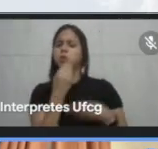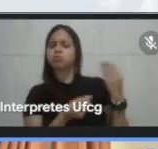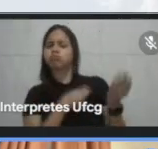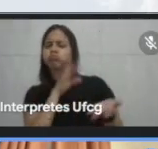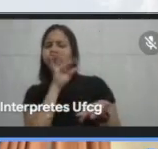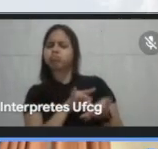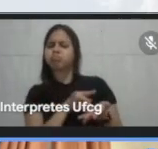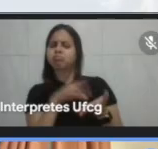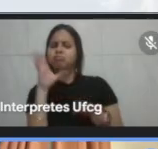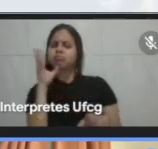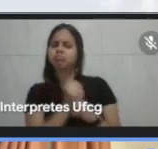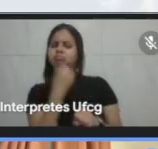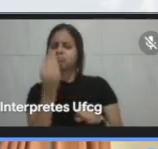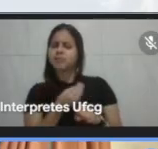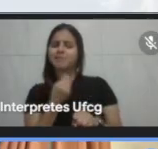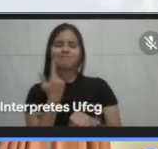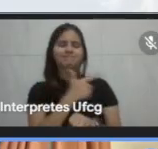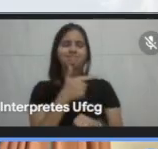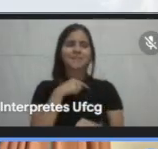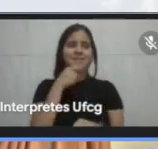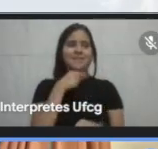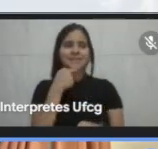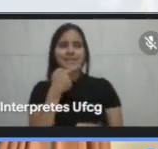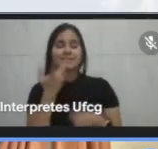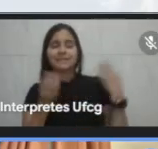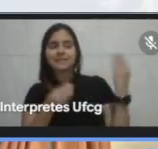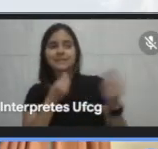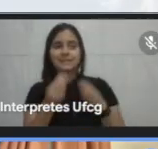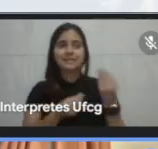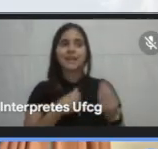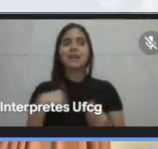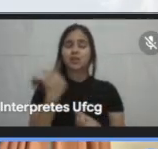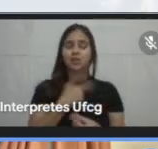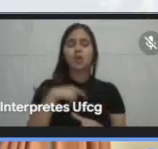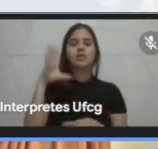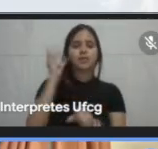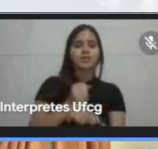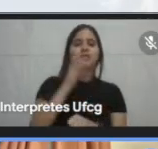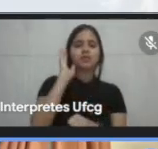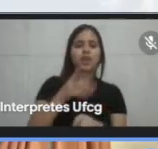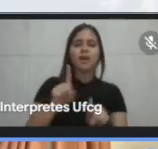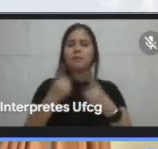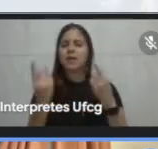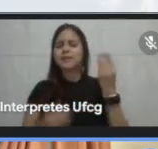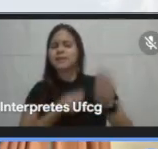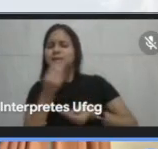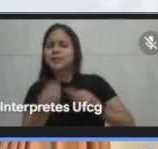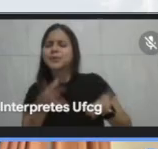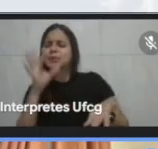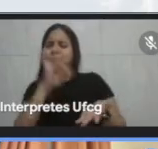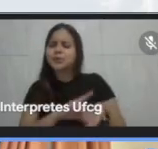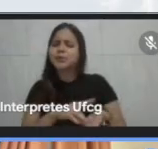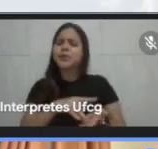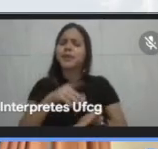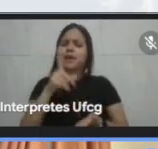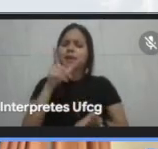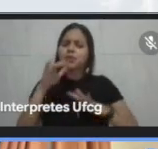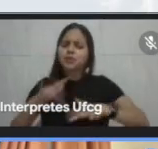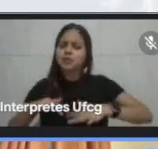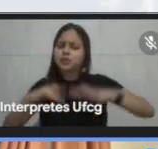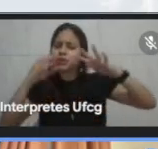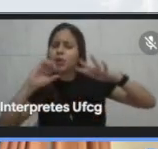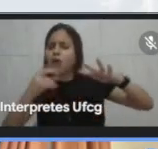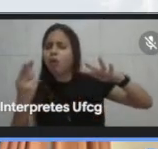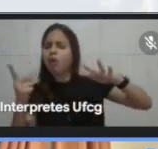gente ficou muito preso a isso. A gente tinha os resultados da mancha de inundação, mas a gente não sabia se ele realmente tinha inundado ou era uma região